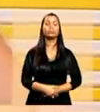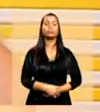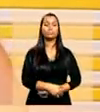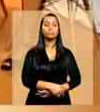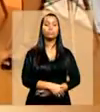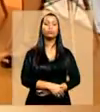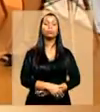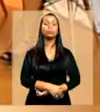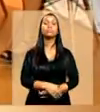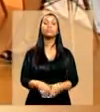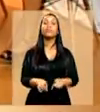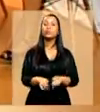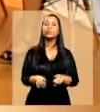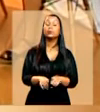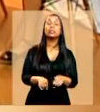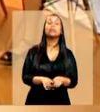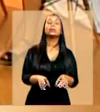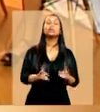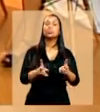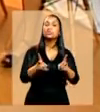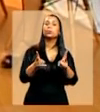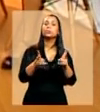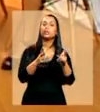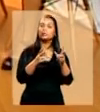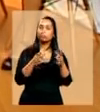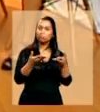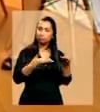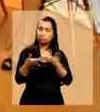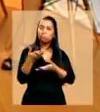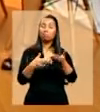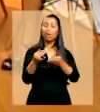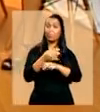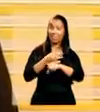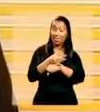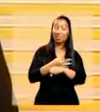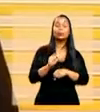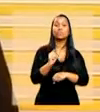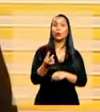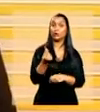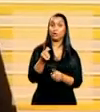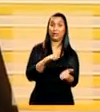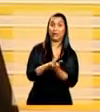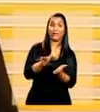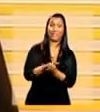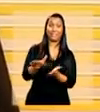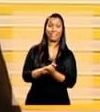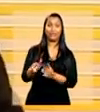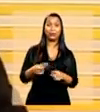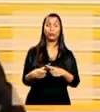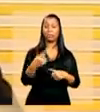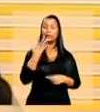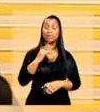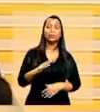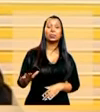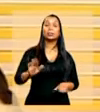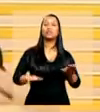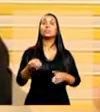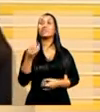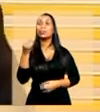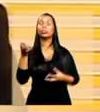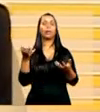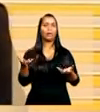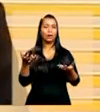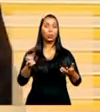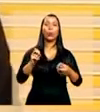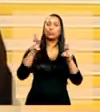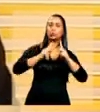filhos. E com relação, a gente sempre associa a férias talvez a um gasto exagerado, que as crianças talvez queiram